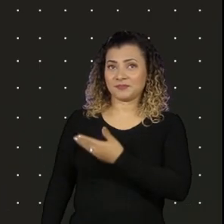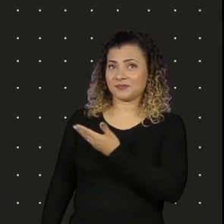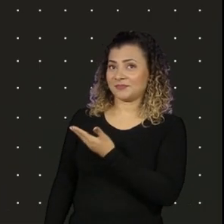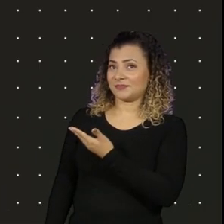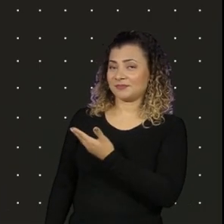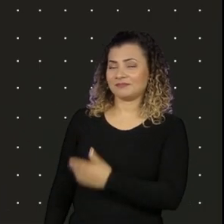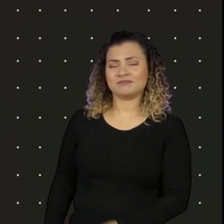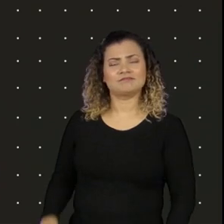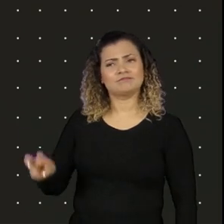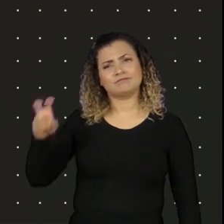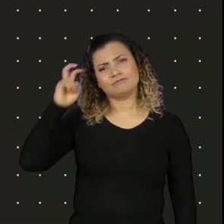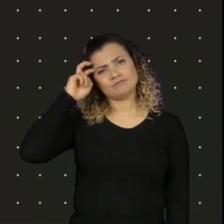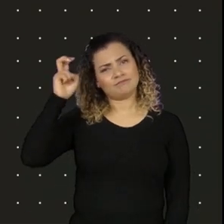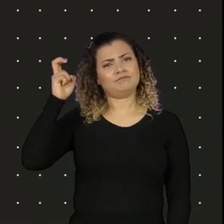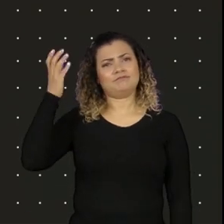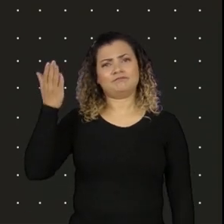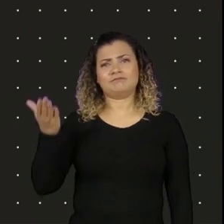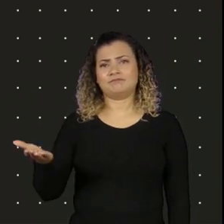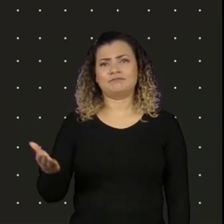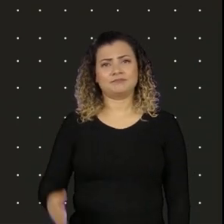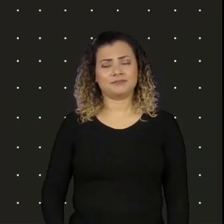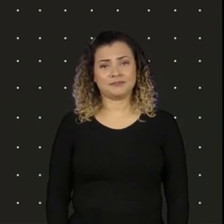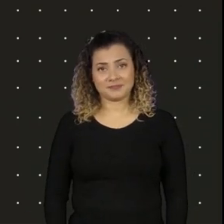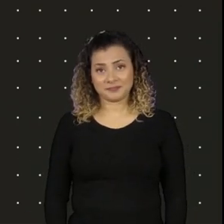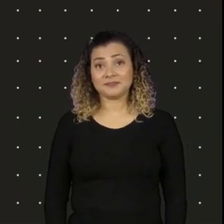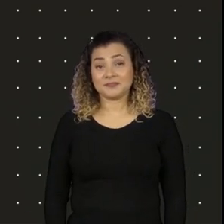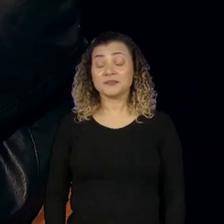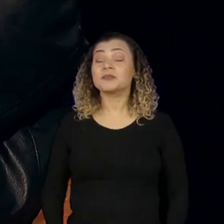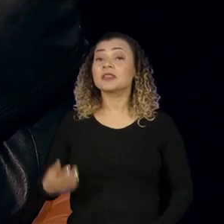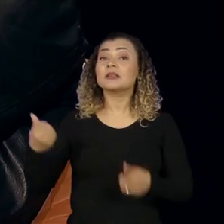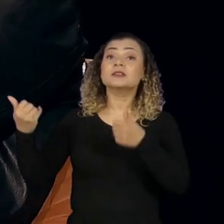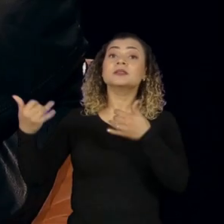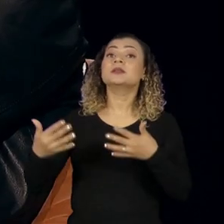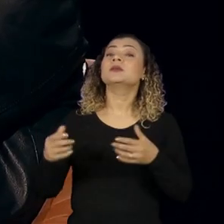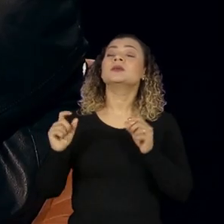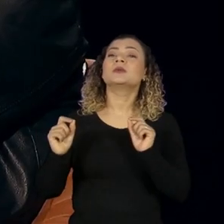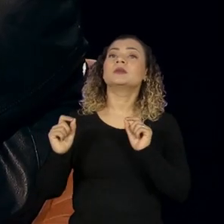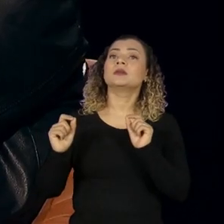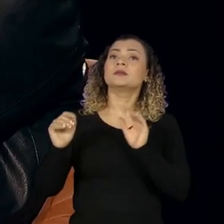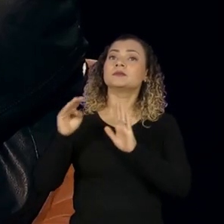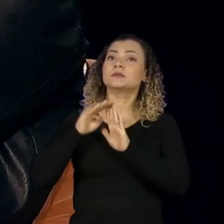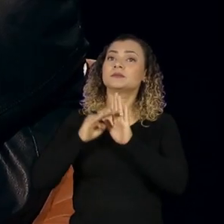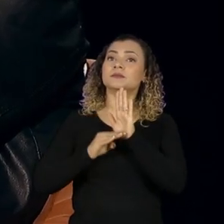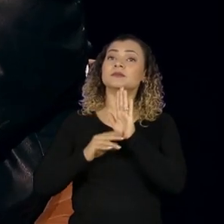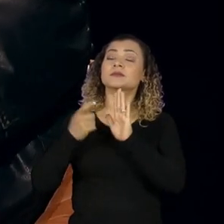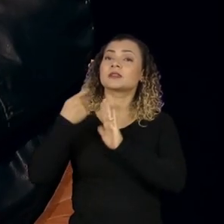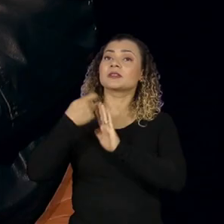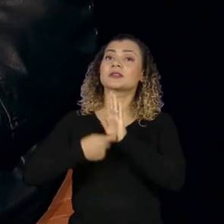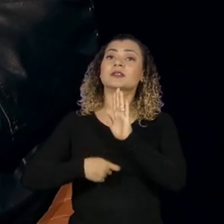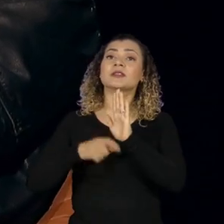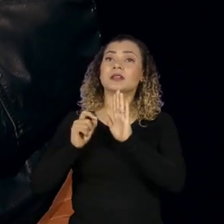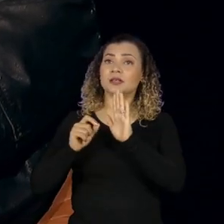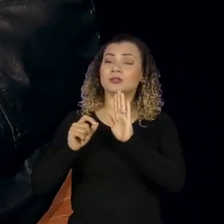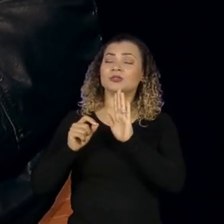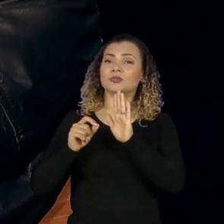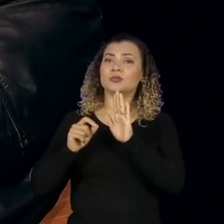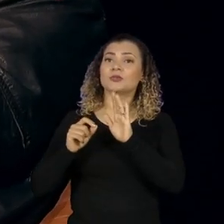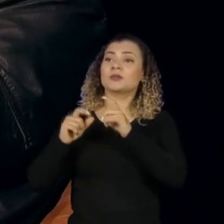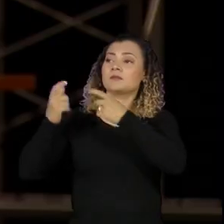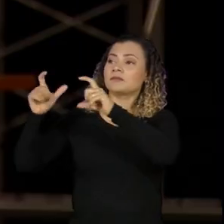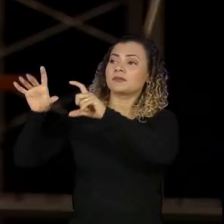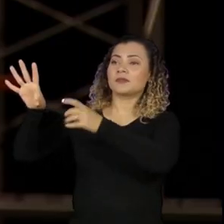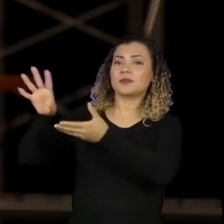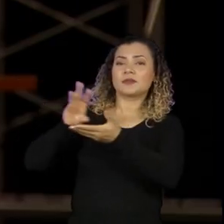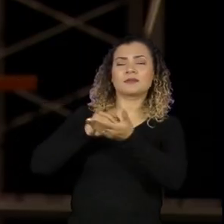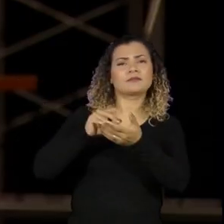e é gênio, o Cláudio Willer. E ele está falando do texto chamado Larry Beach, que Pepe Escobar, que